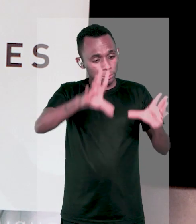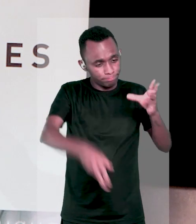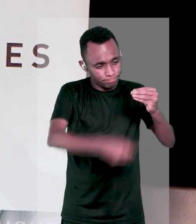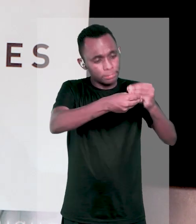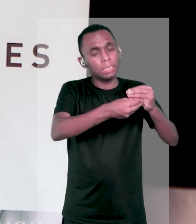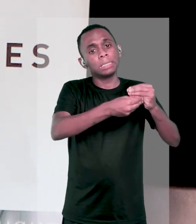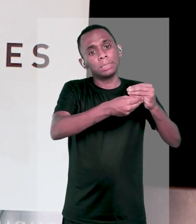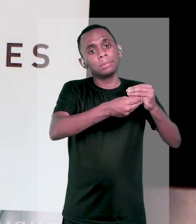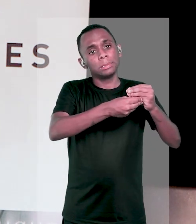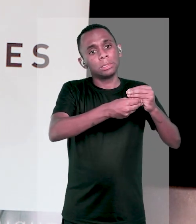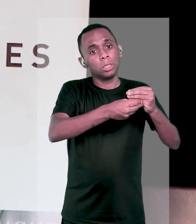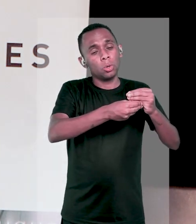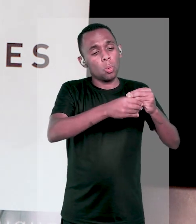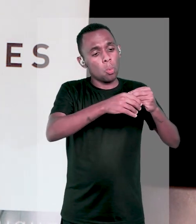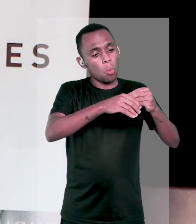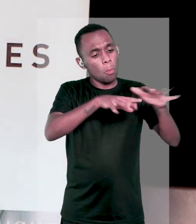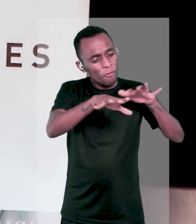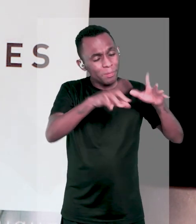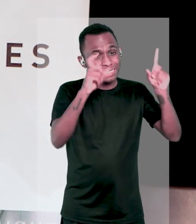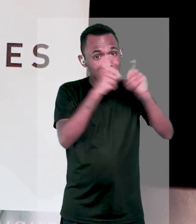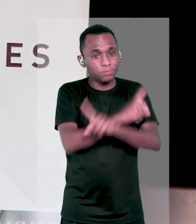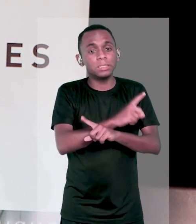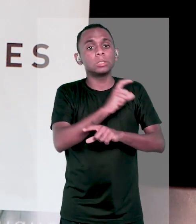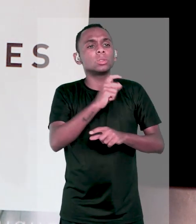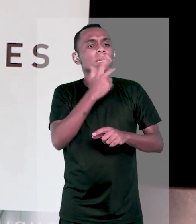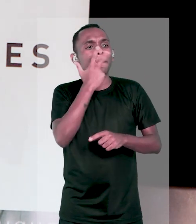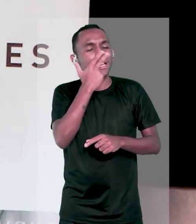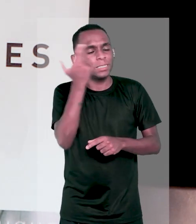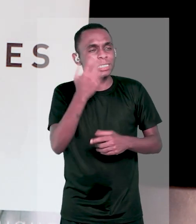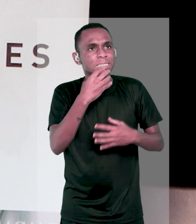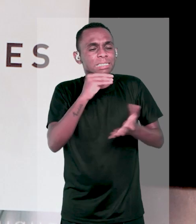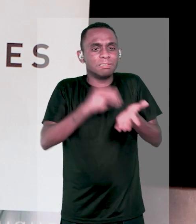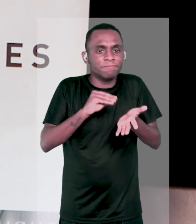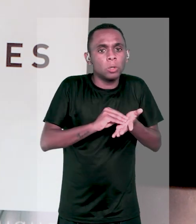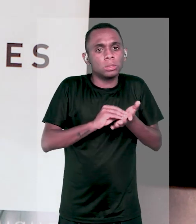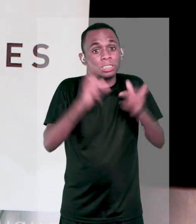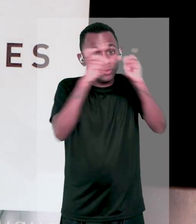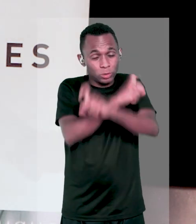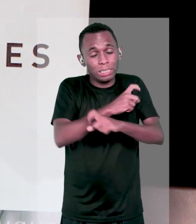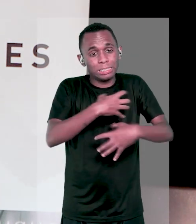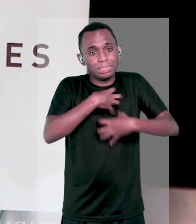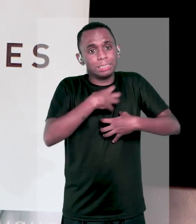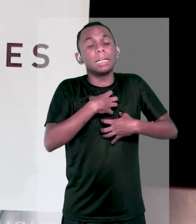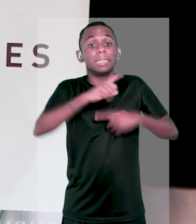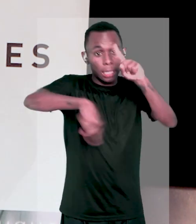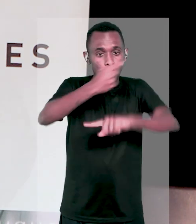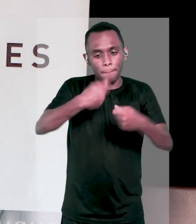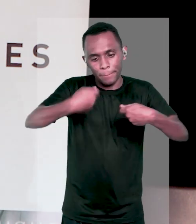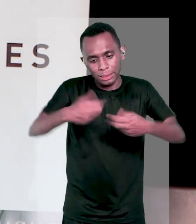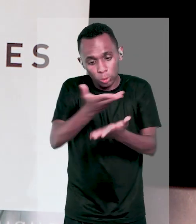tranquila é um tropeço que nos tira do equilíbrio e do avanço sem